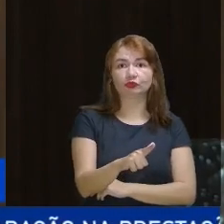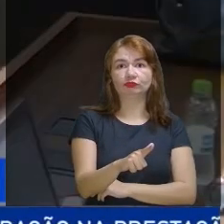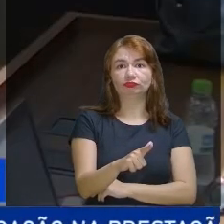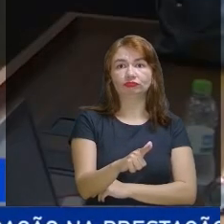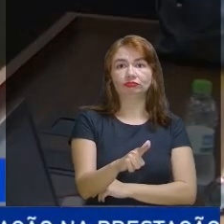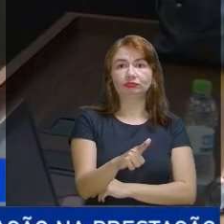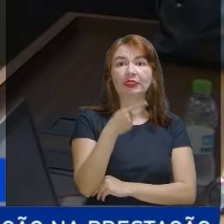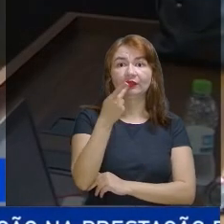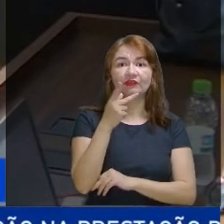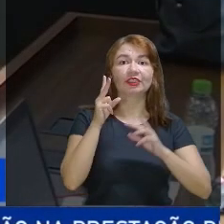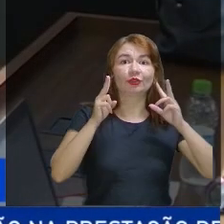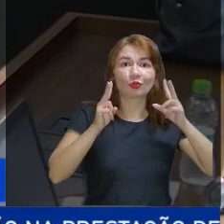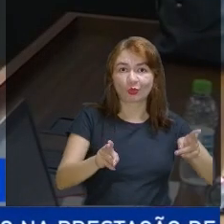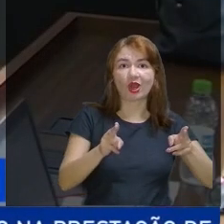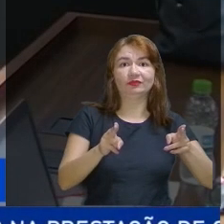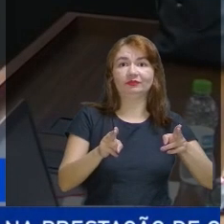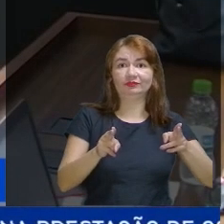coisa. E diz exatamente a mesma